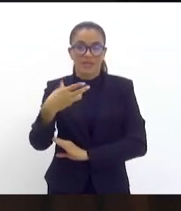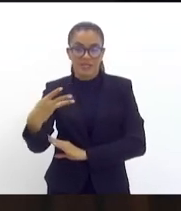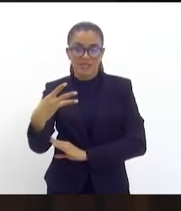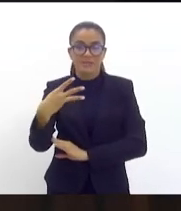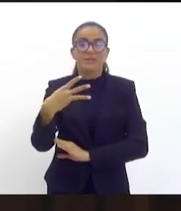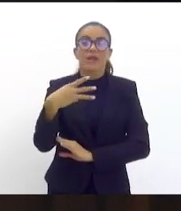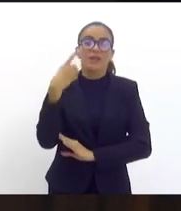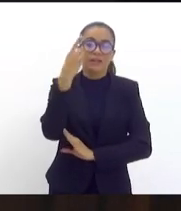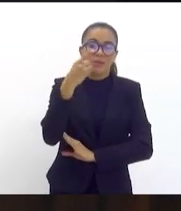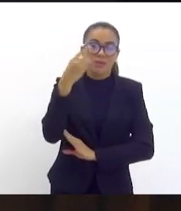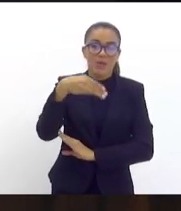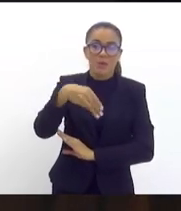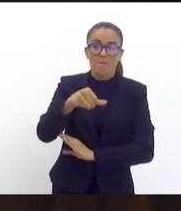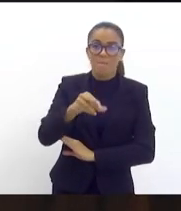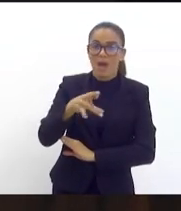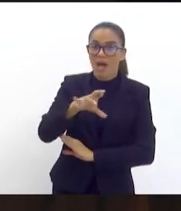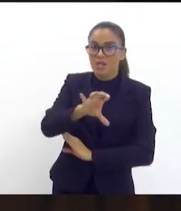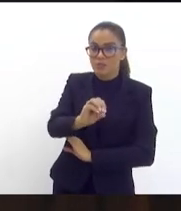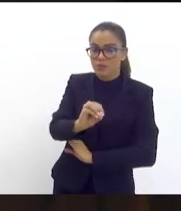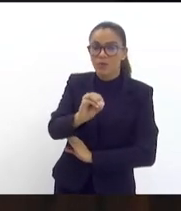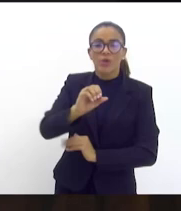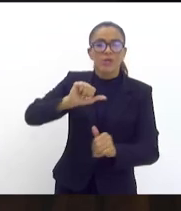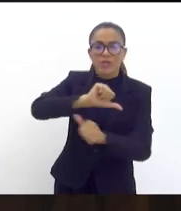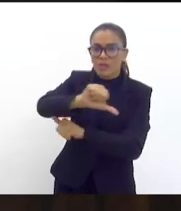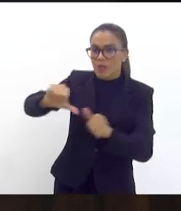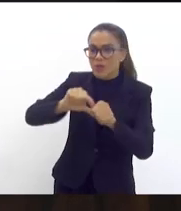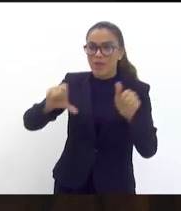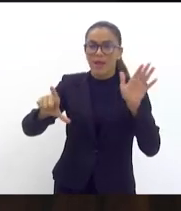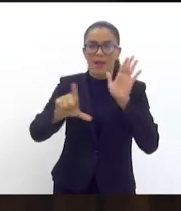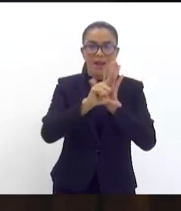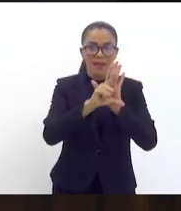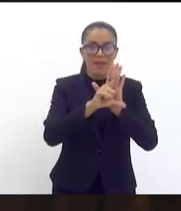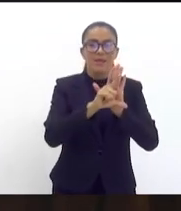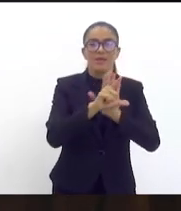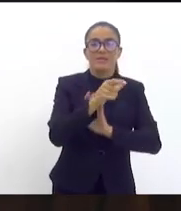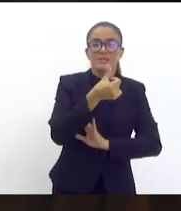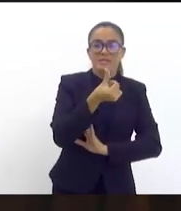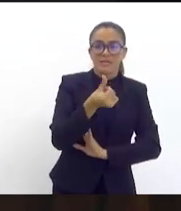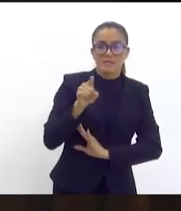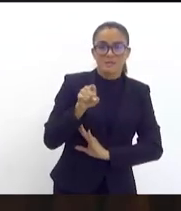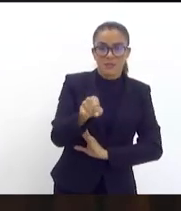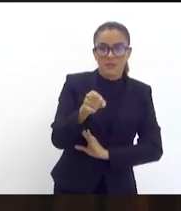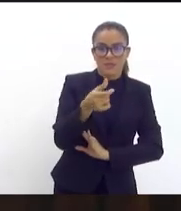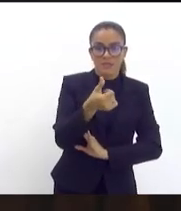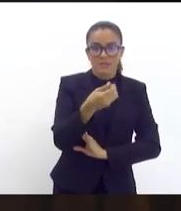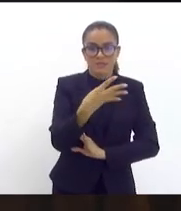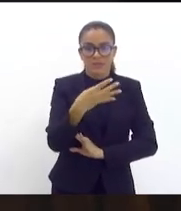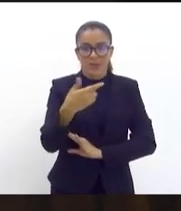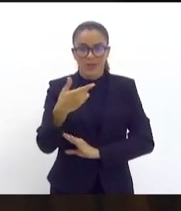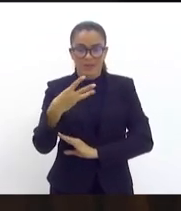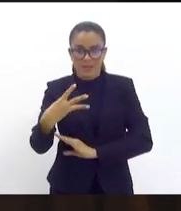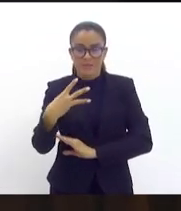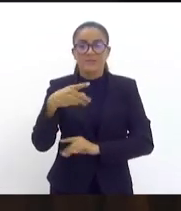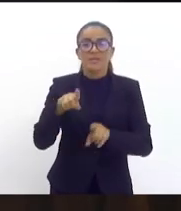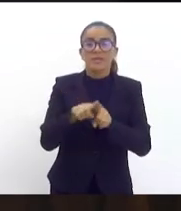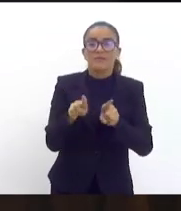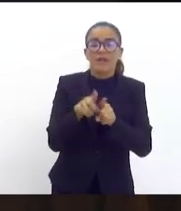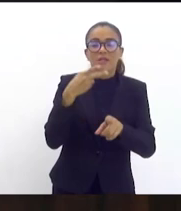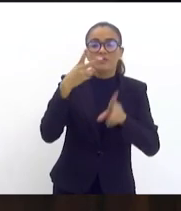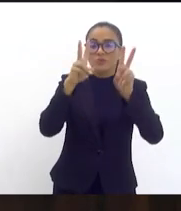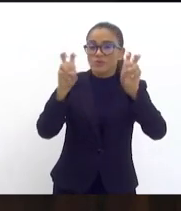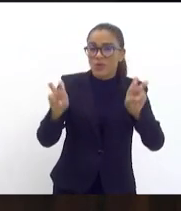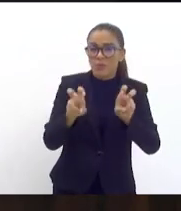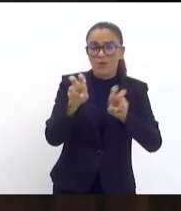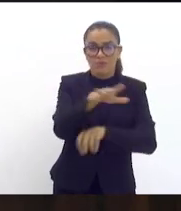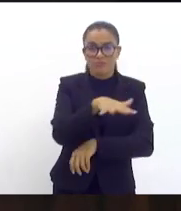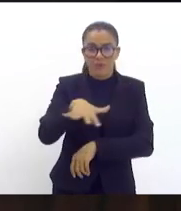autoria do deputado Márcio Canella, que altera a lei número 5.645, de 6 de janeiro de 2010, instituindo no âmbito